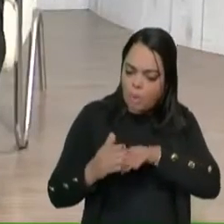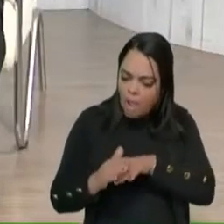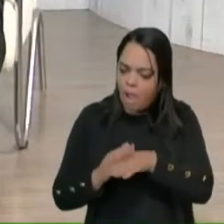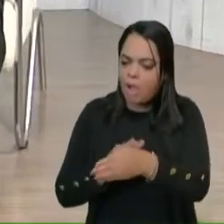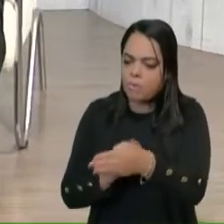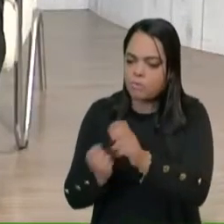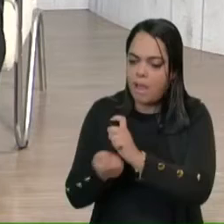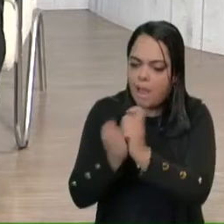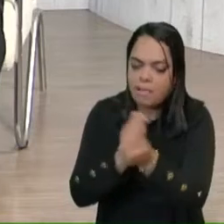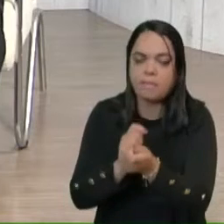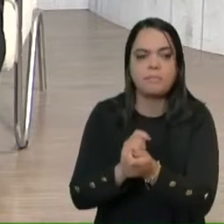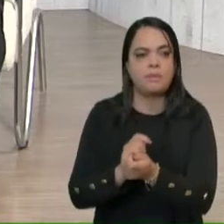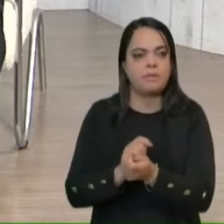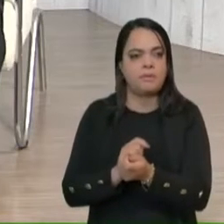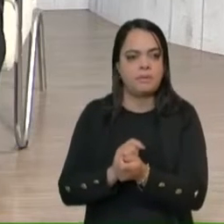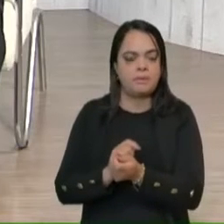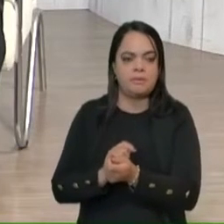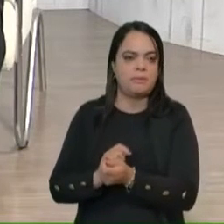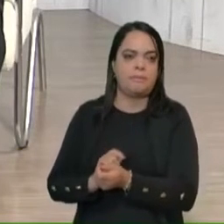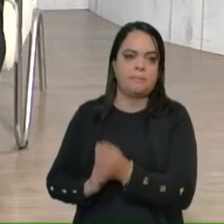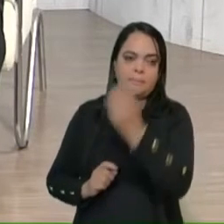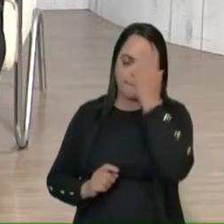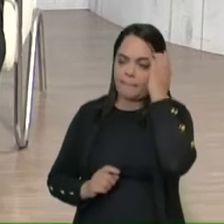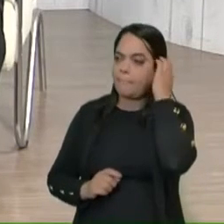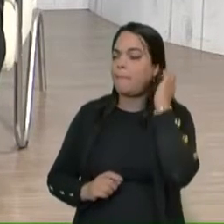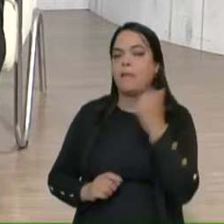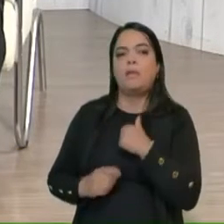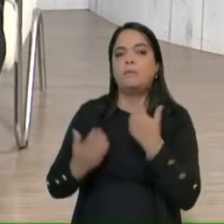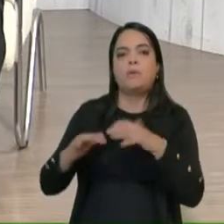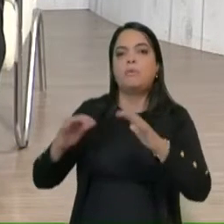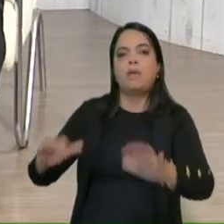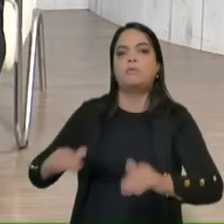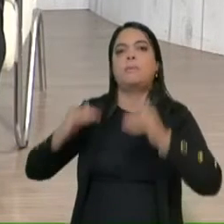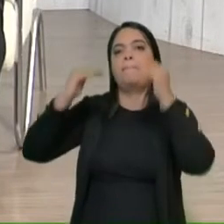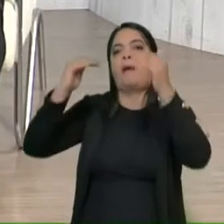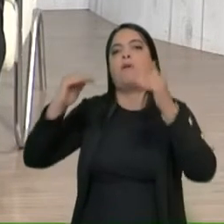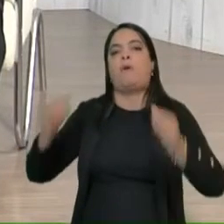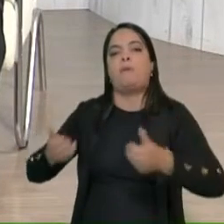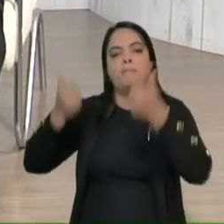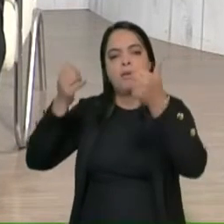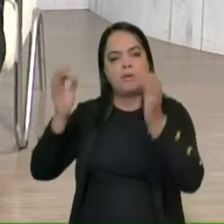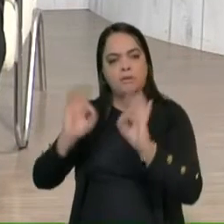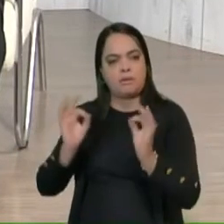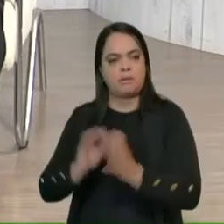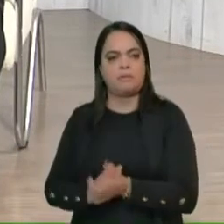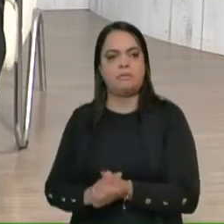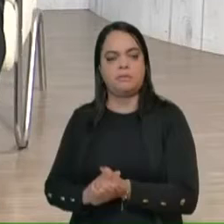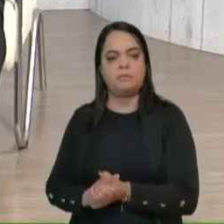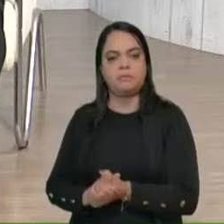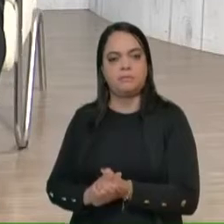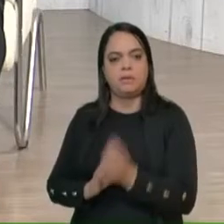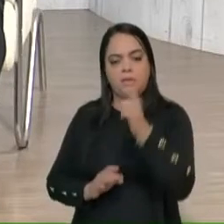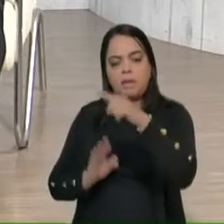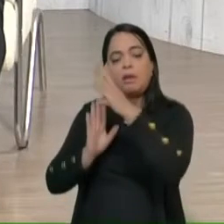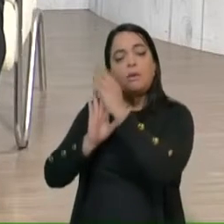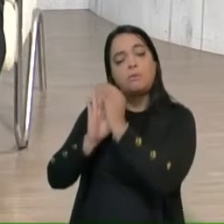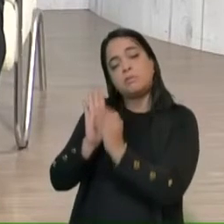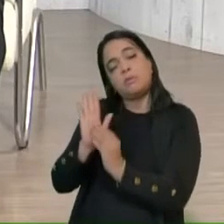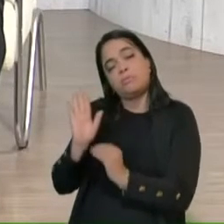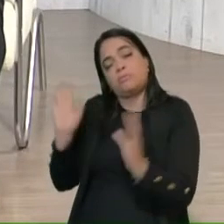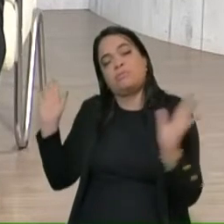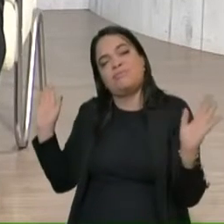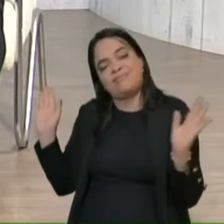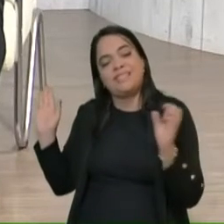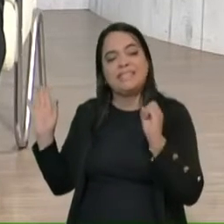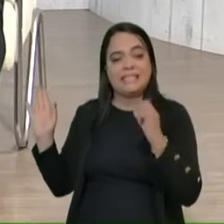Conta do conteúdo Não é querendo ser superior e melhor do que ninguém né mas mas é questão de conteúdo mesmo né